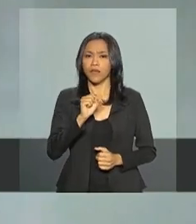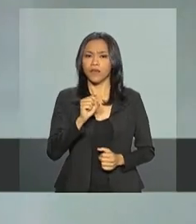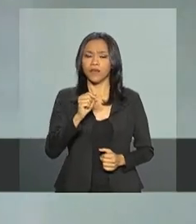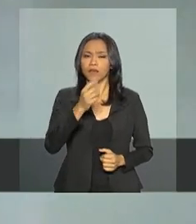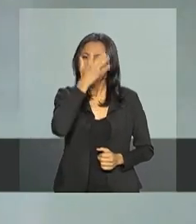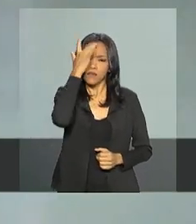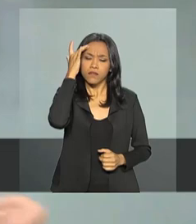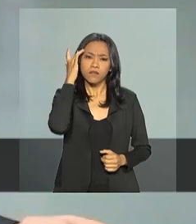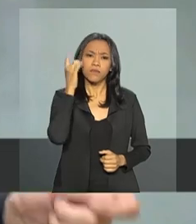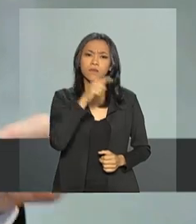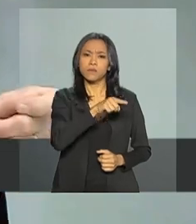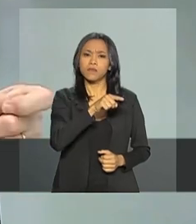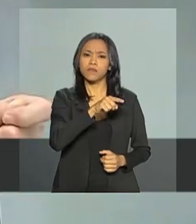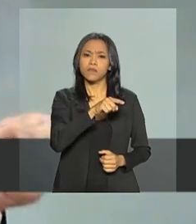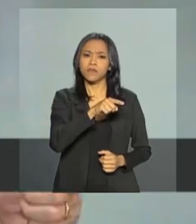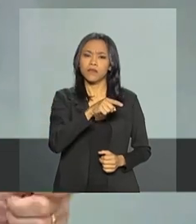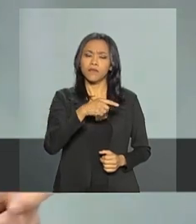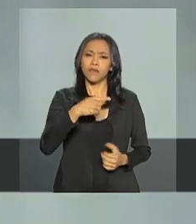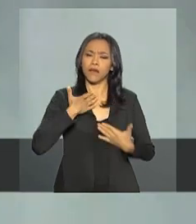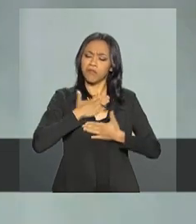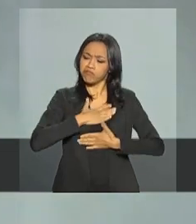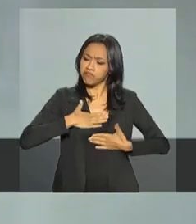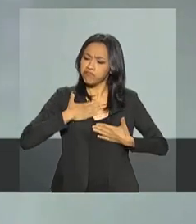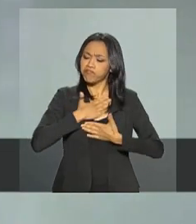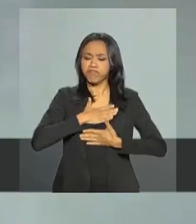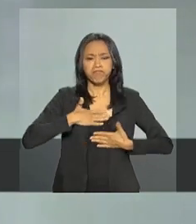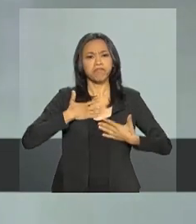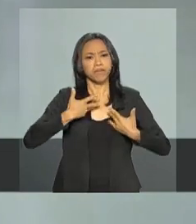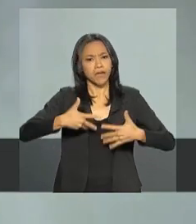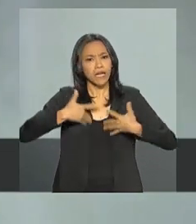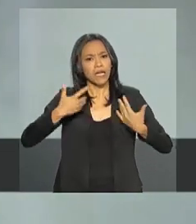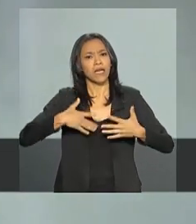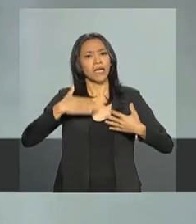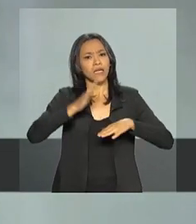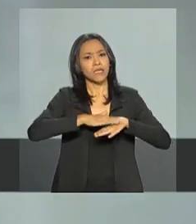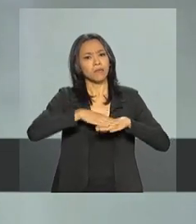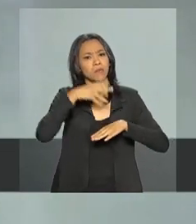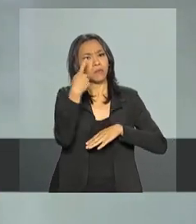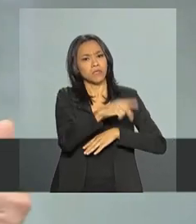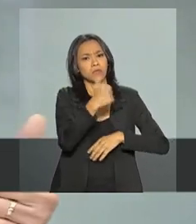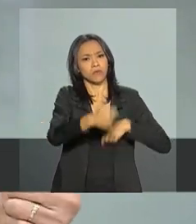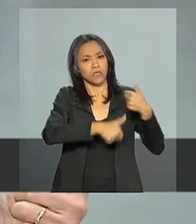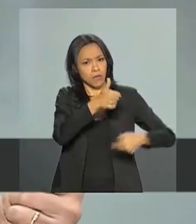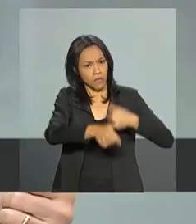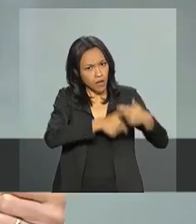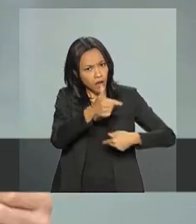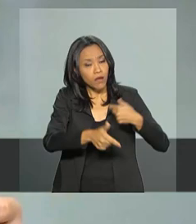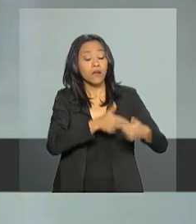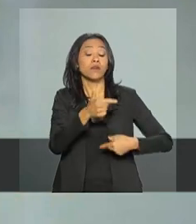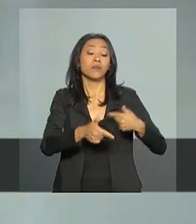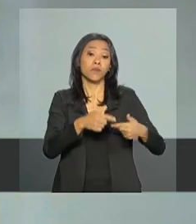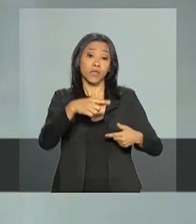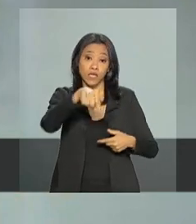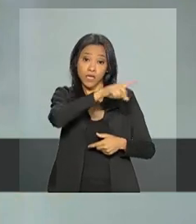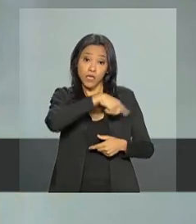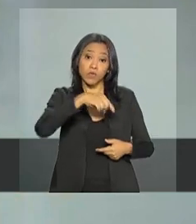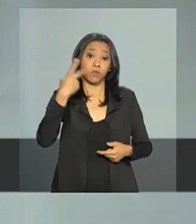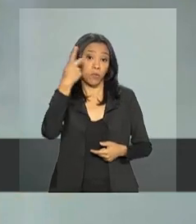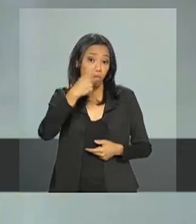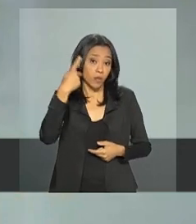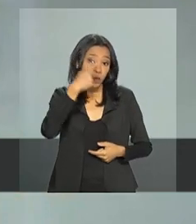lá agradados pelo trabalho extraordinário que os então procuradores da assistência